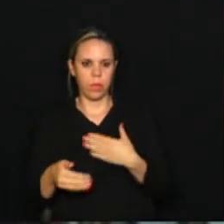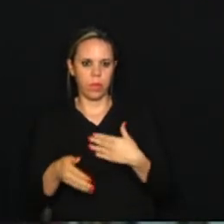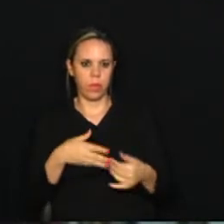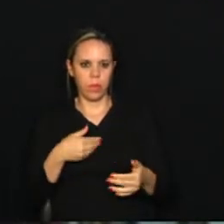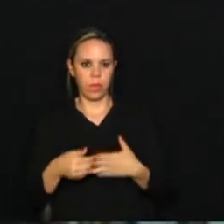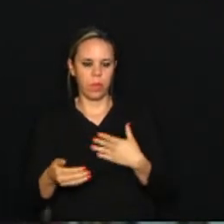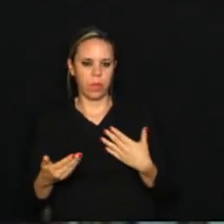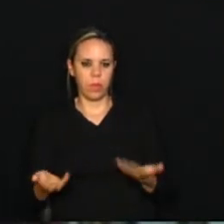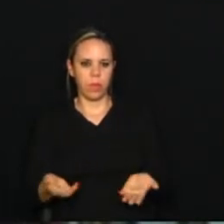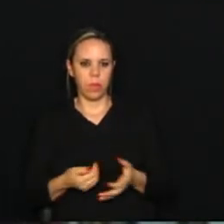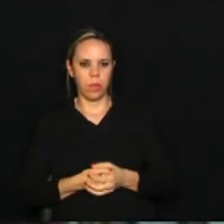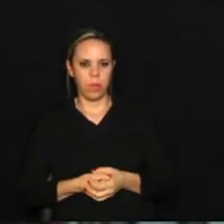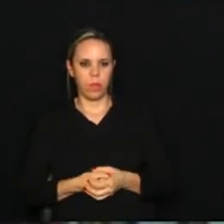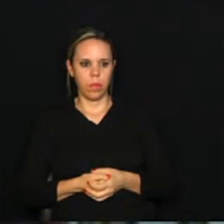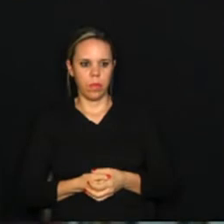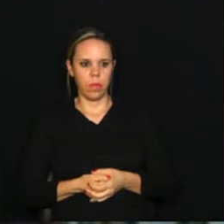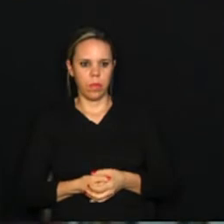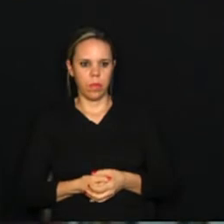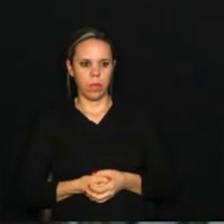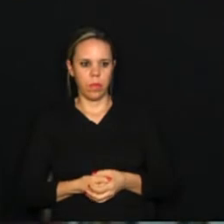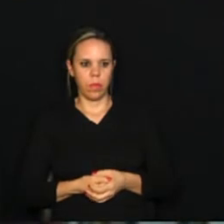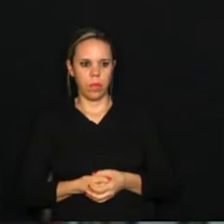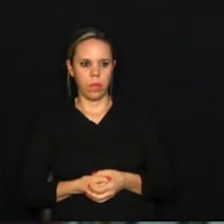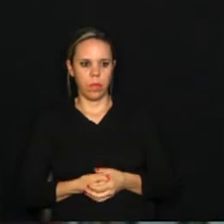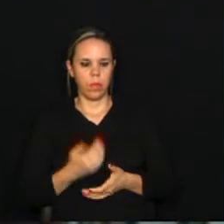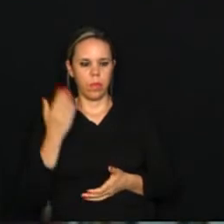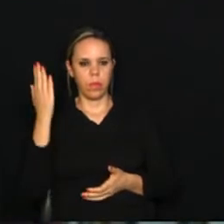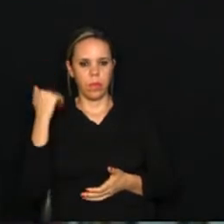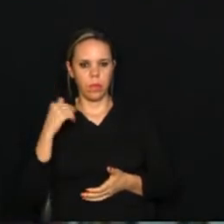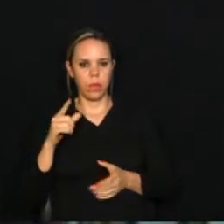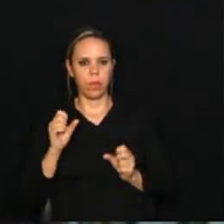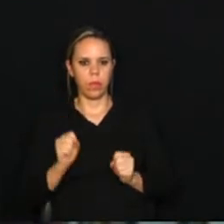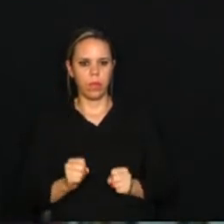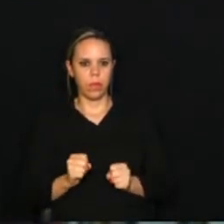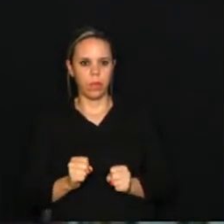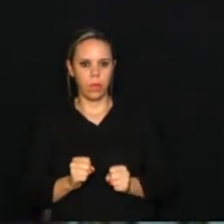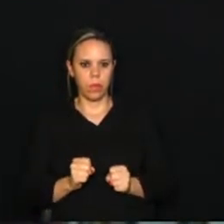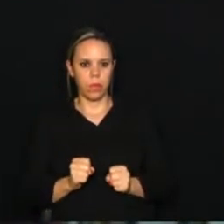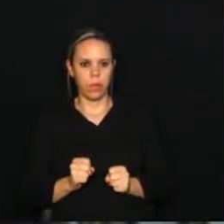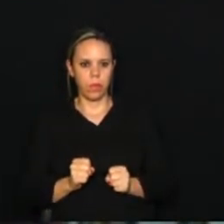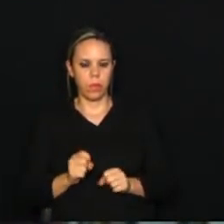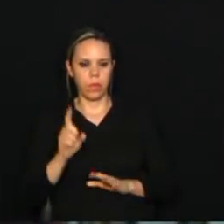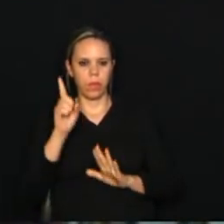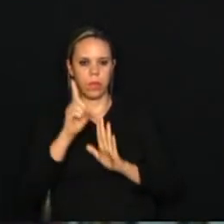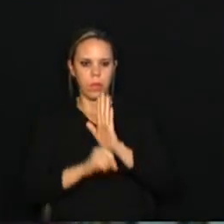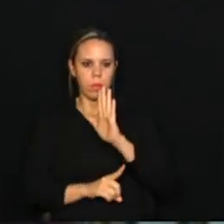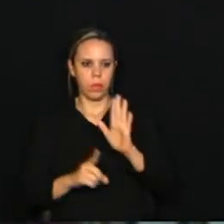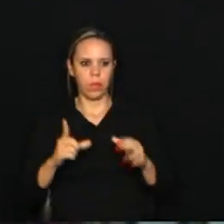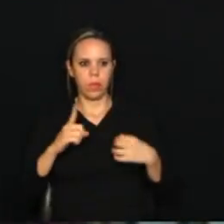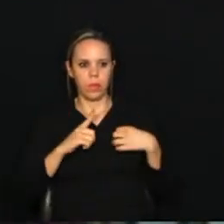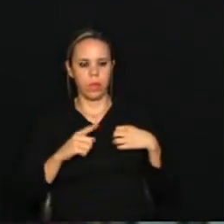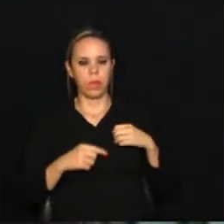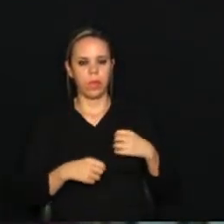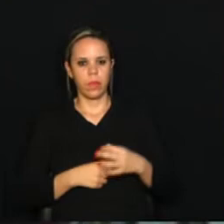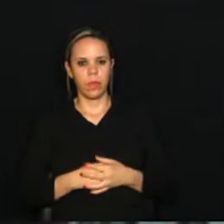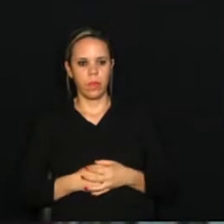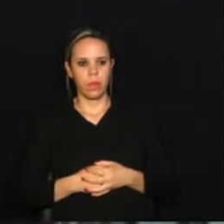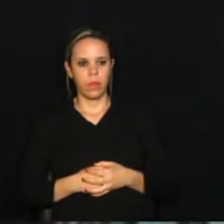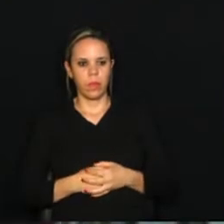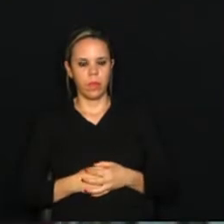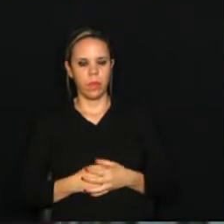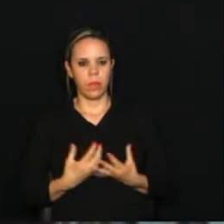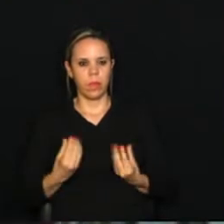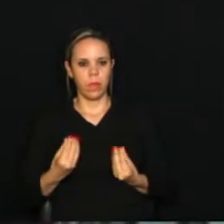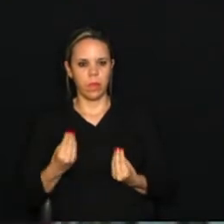independente de eles saberem que podem, dos direitos que têm, né?